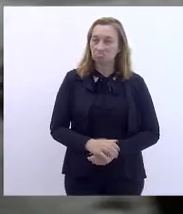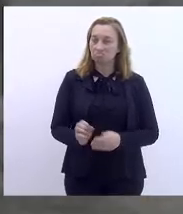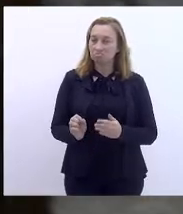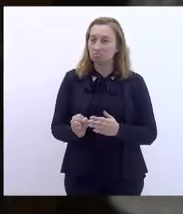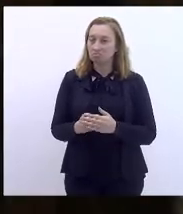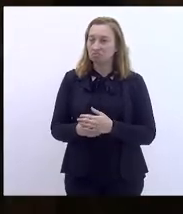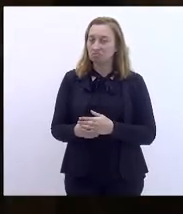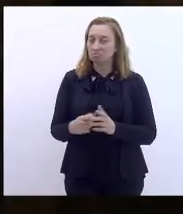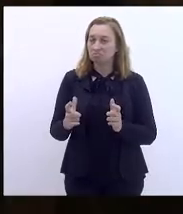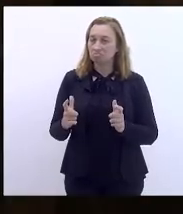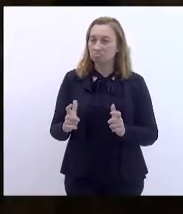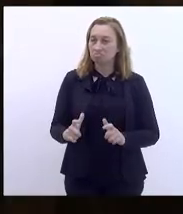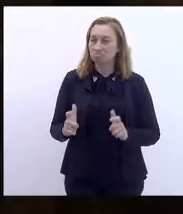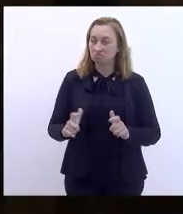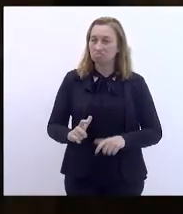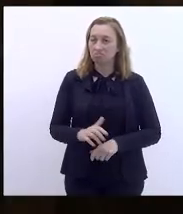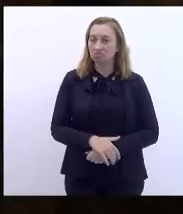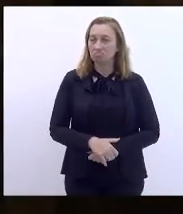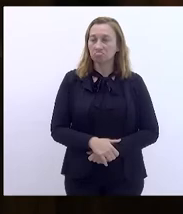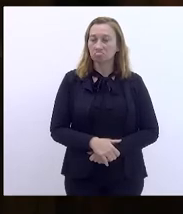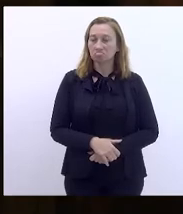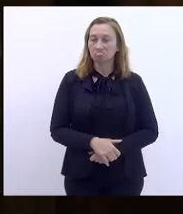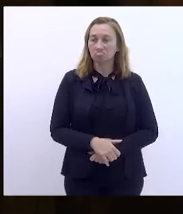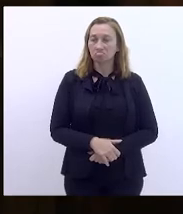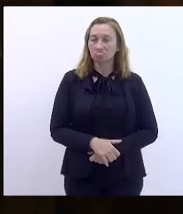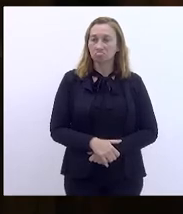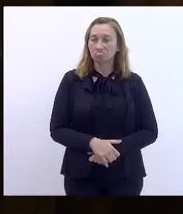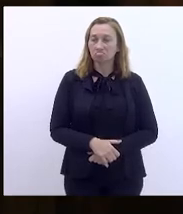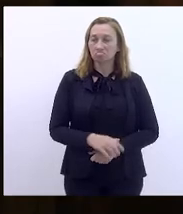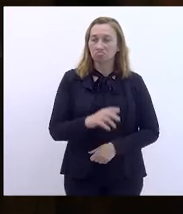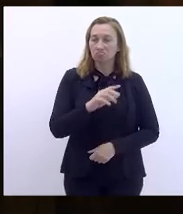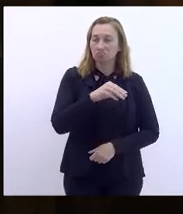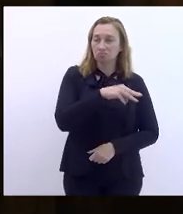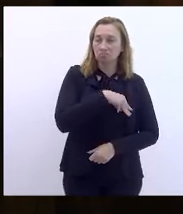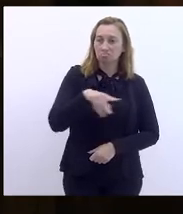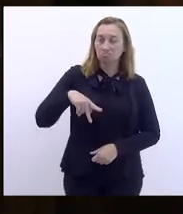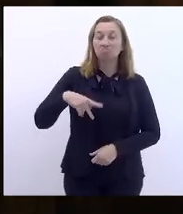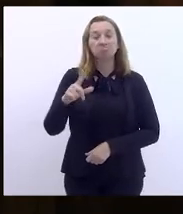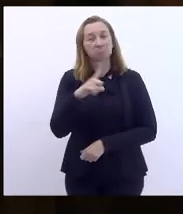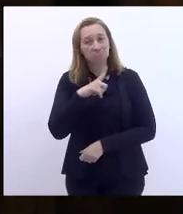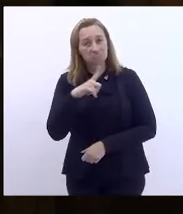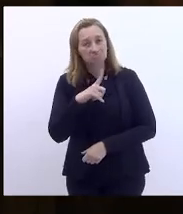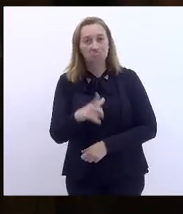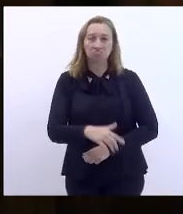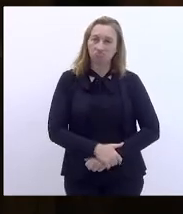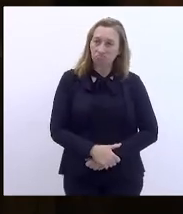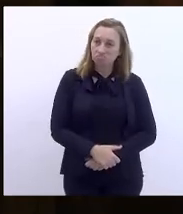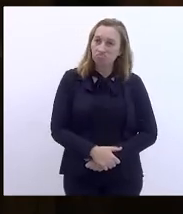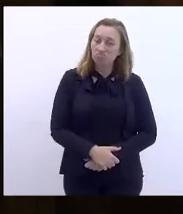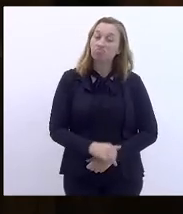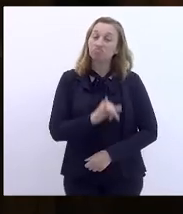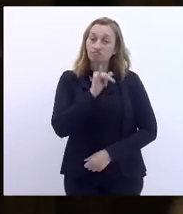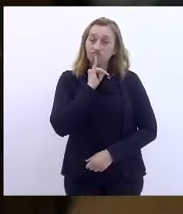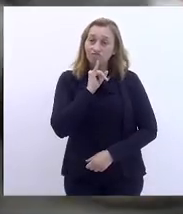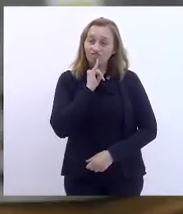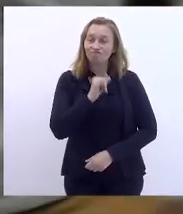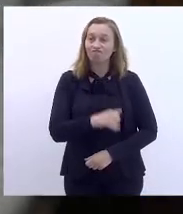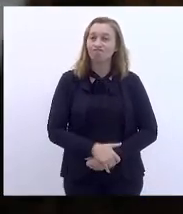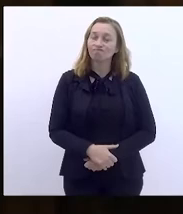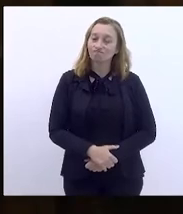vossa permissão e esse é o MP que nós temos o que felizmente